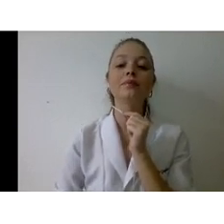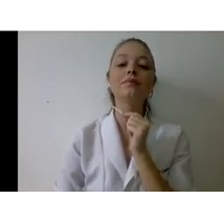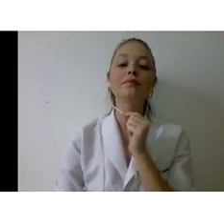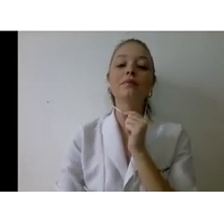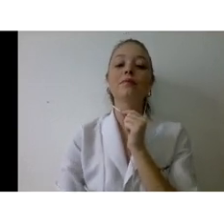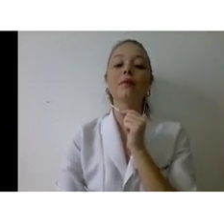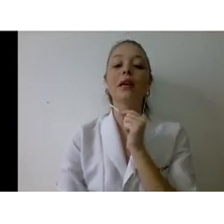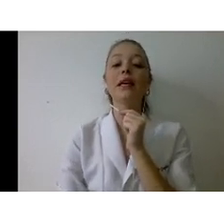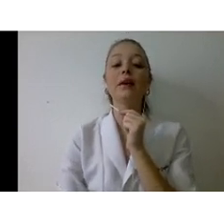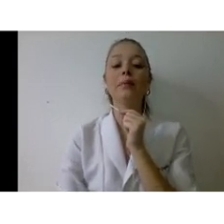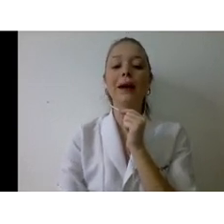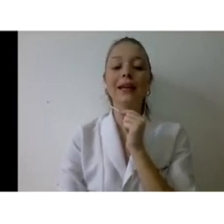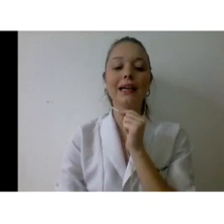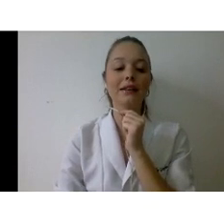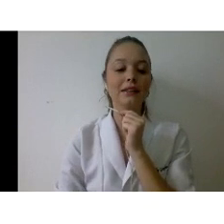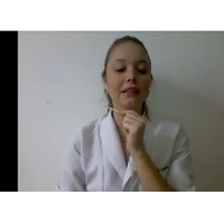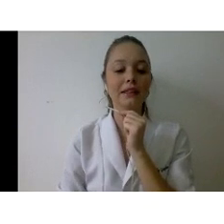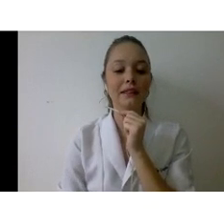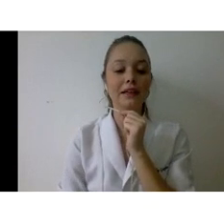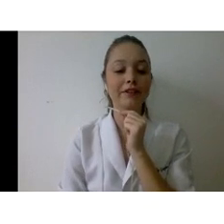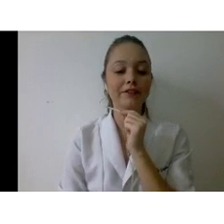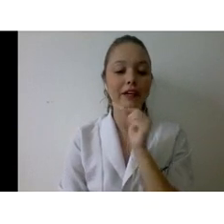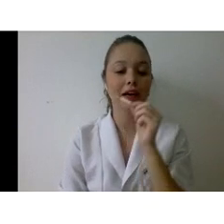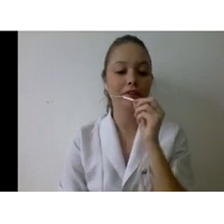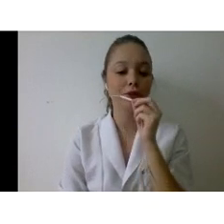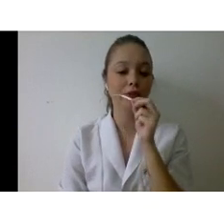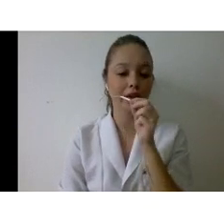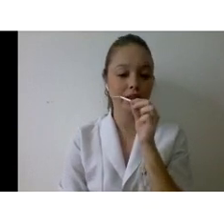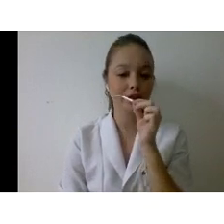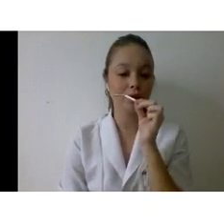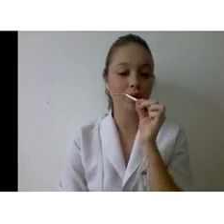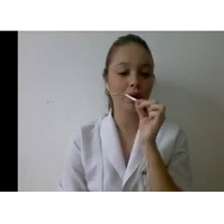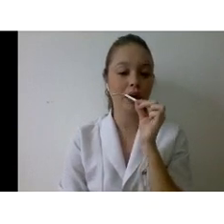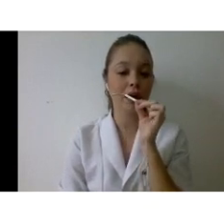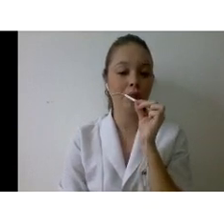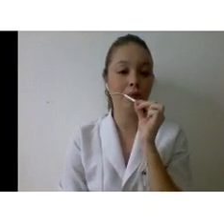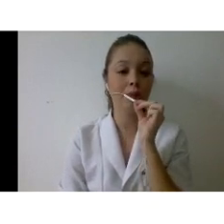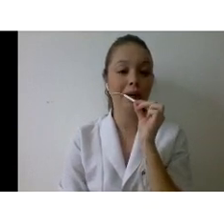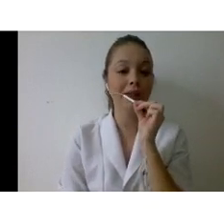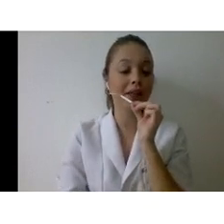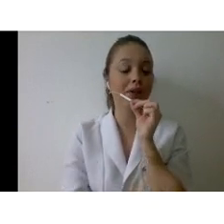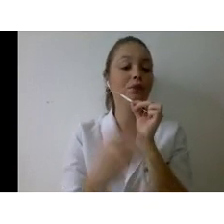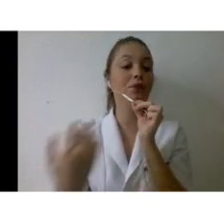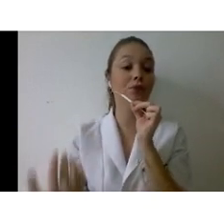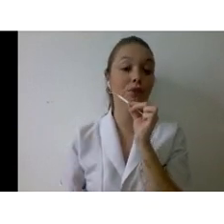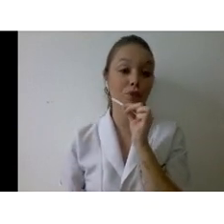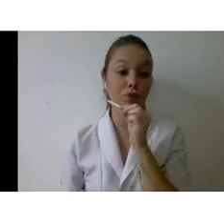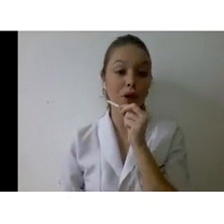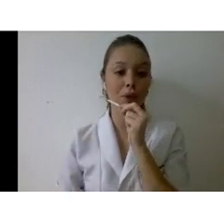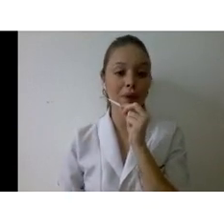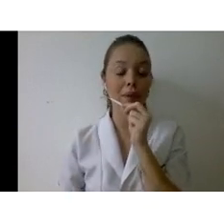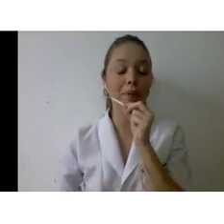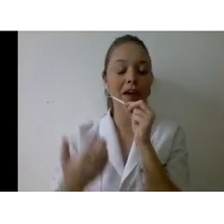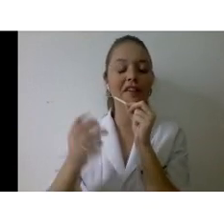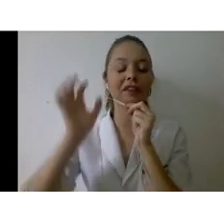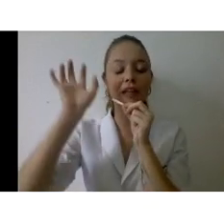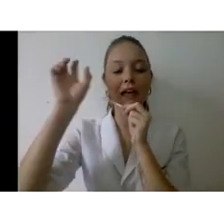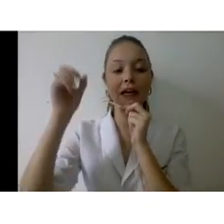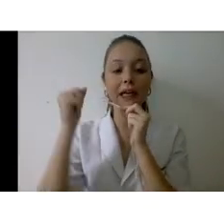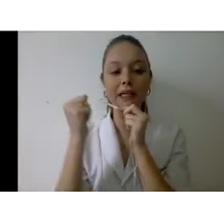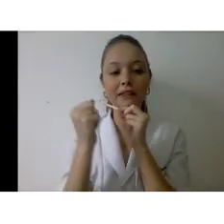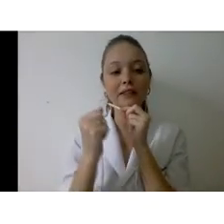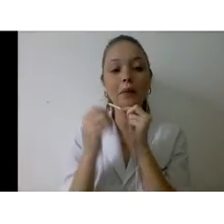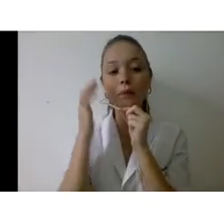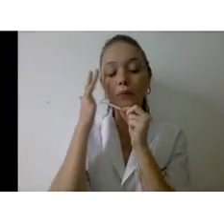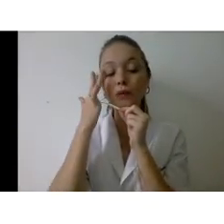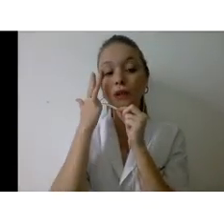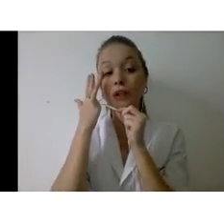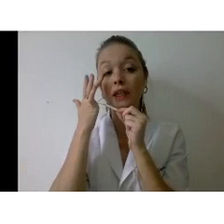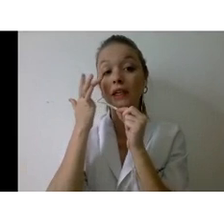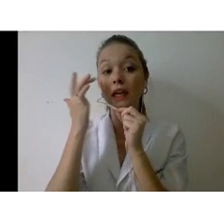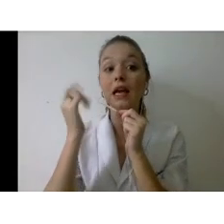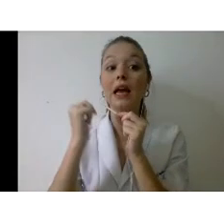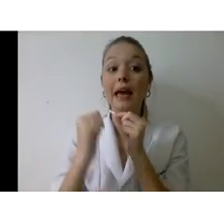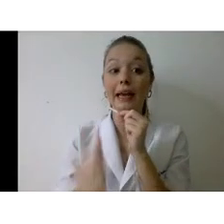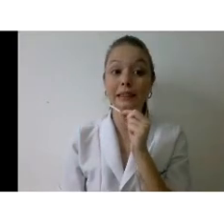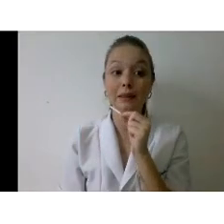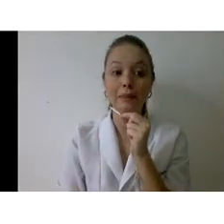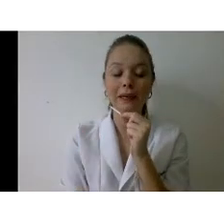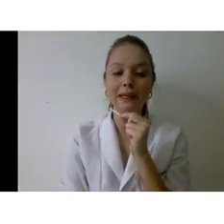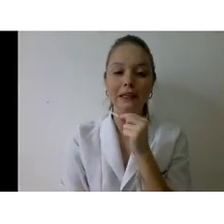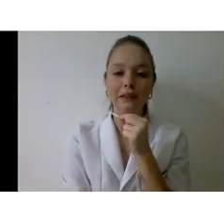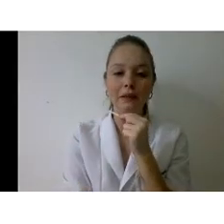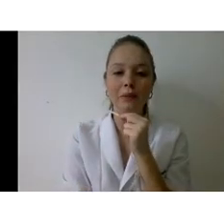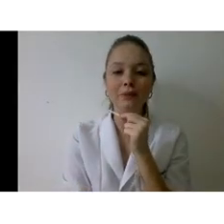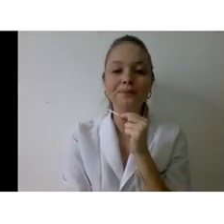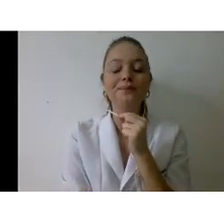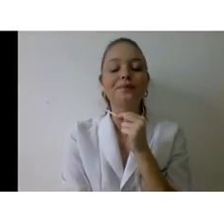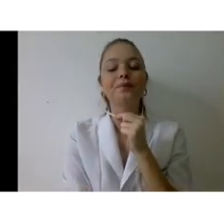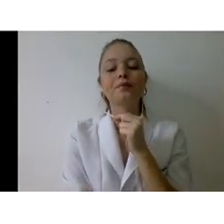cama. E panelas, elas devem ficar voltadas com o cabo para dentro do fogão, né, para evitar que a criança puxe aí